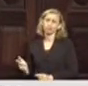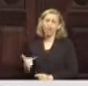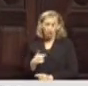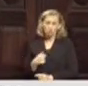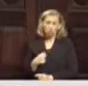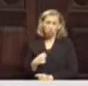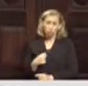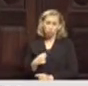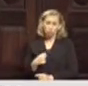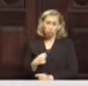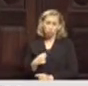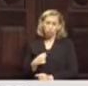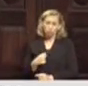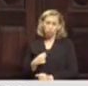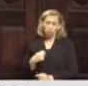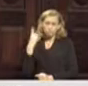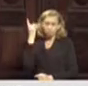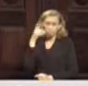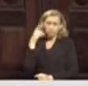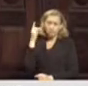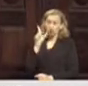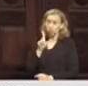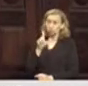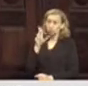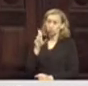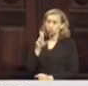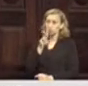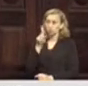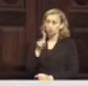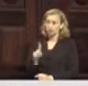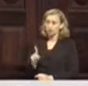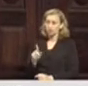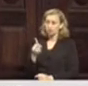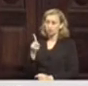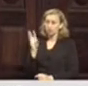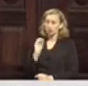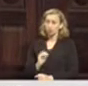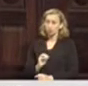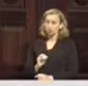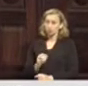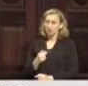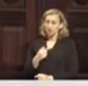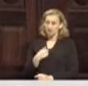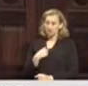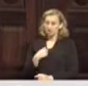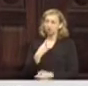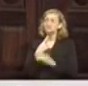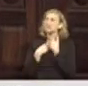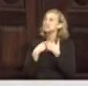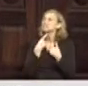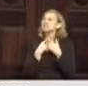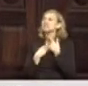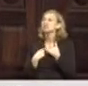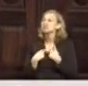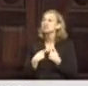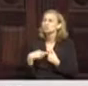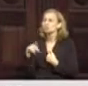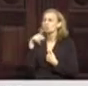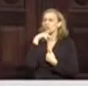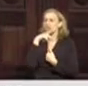Eu, deputado Luiz Paulo, não o desejo no partido a que